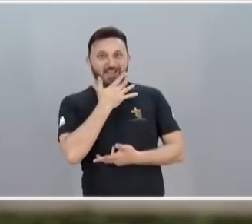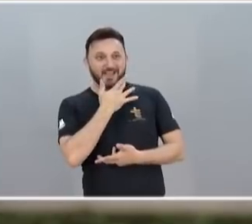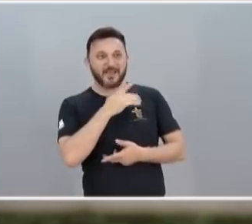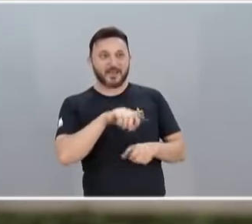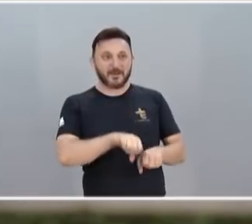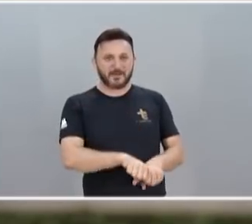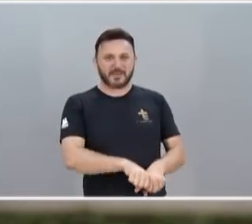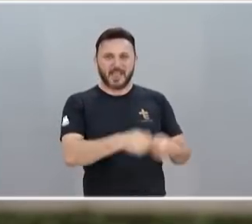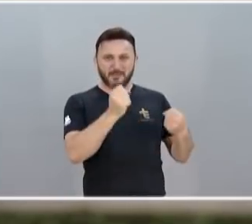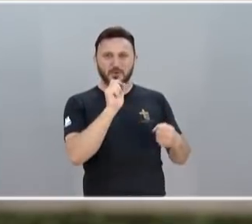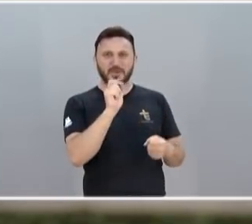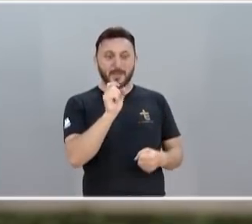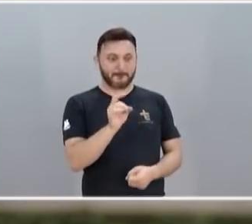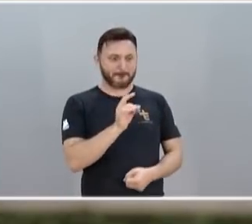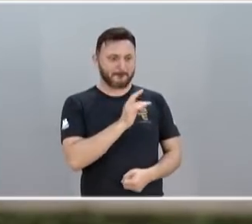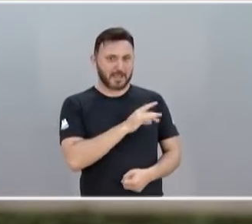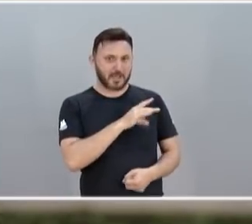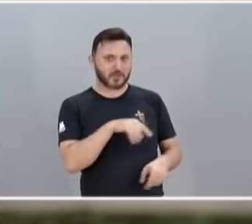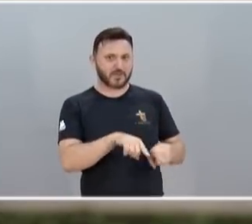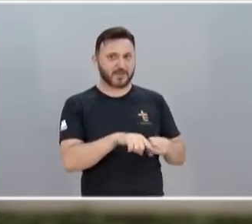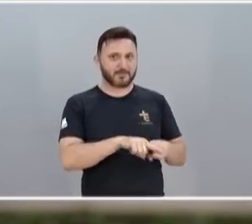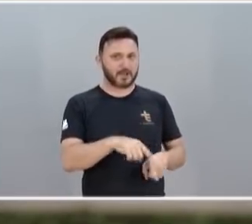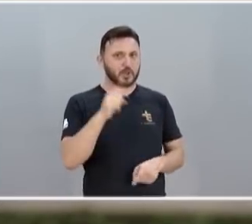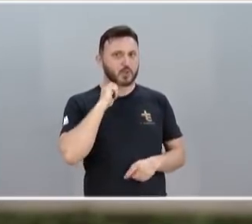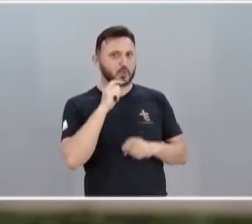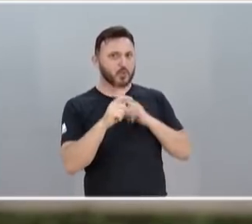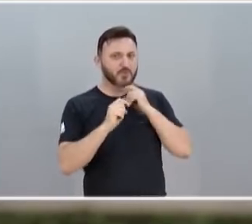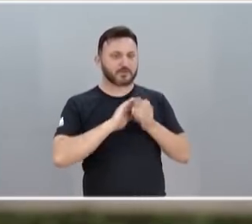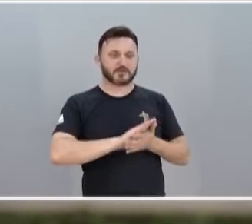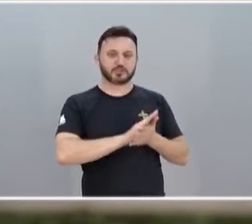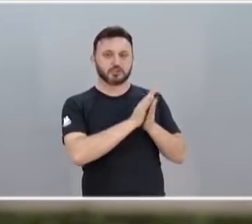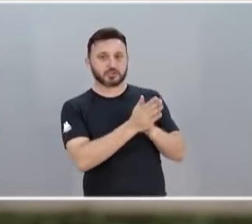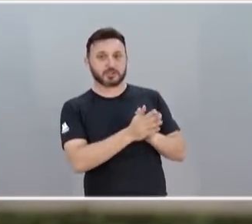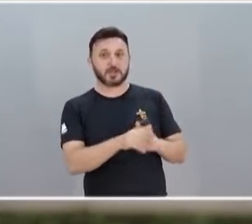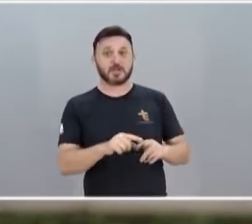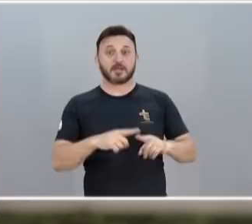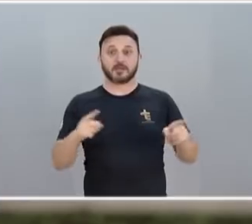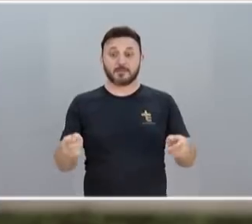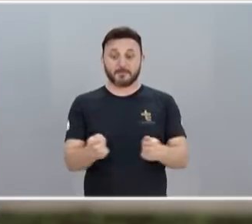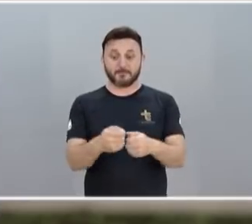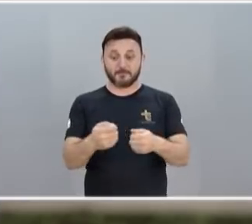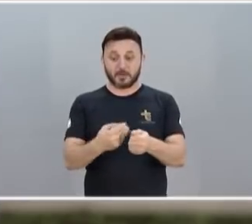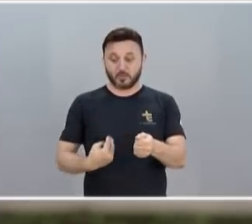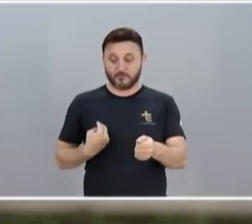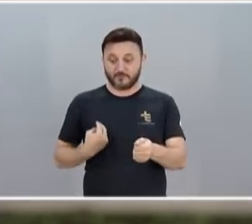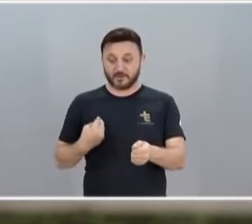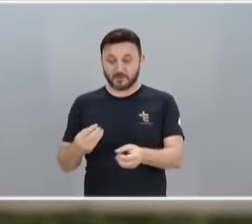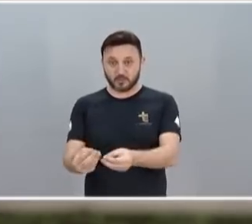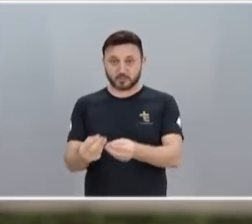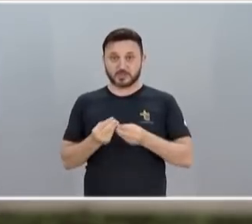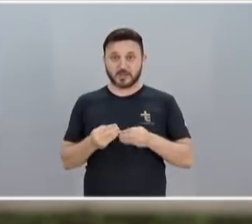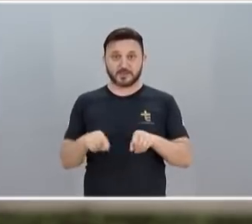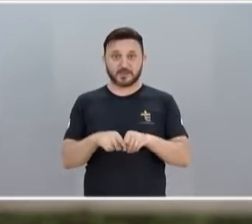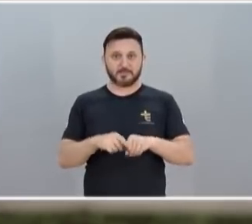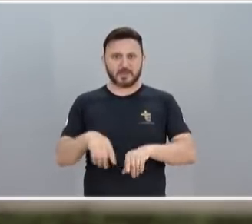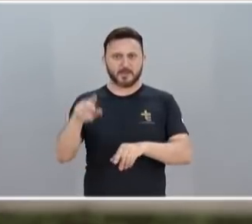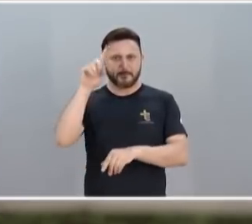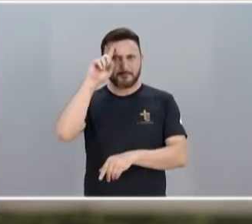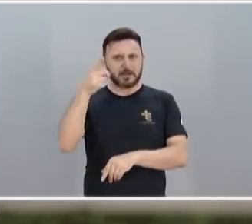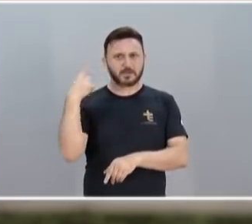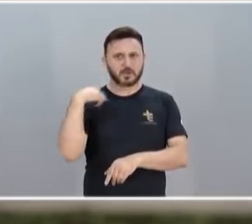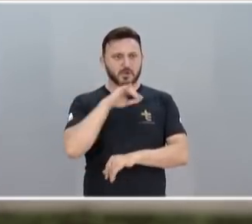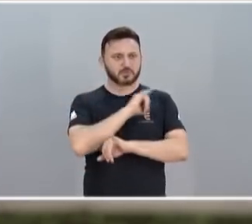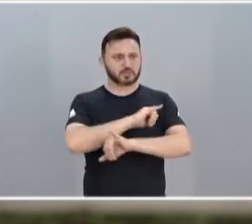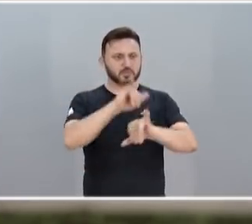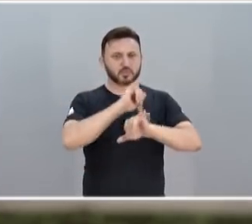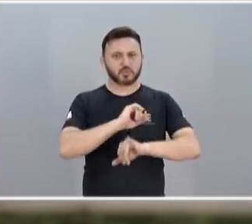dúvidas, partilha conosco o pão da vida. E abrindo os nossos olhos, nos anima e nos envia ao mundo como testemunhas